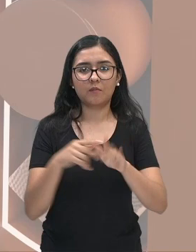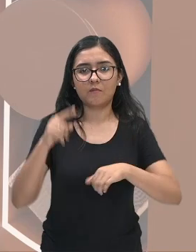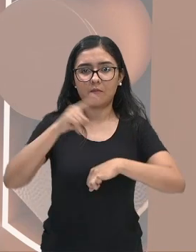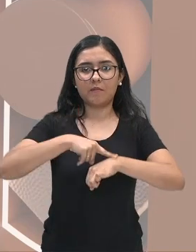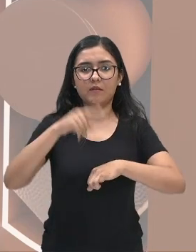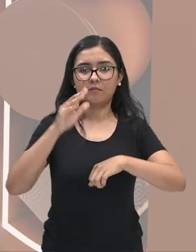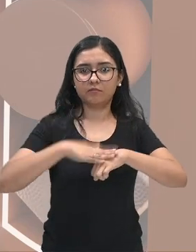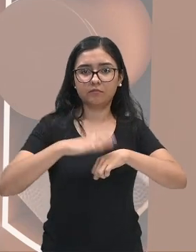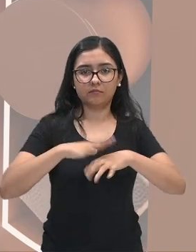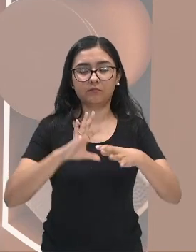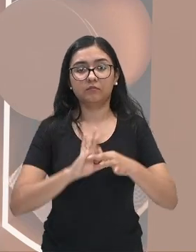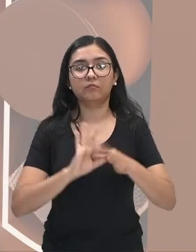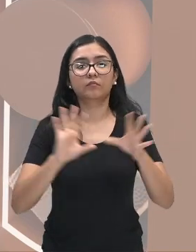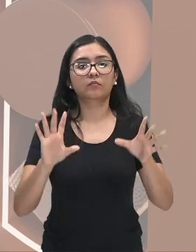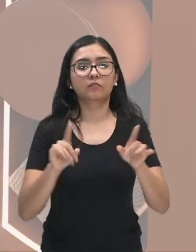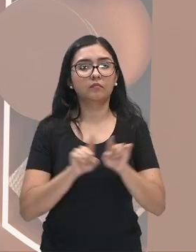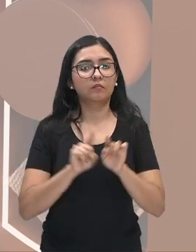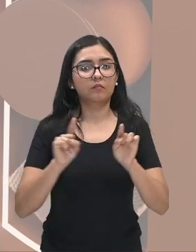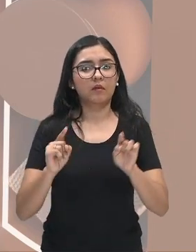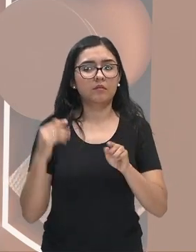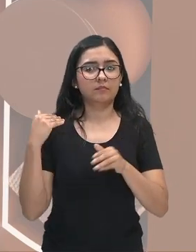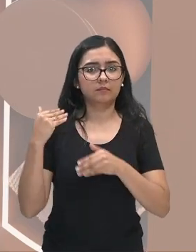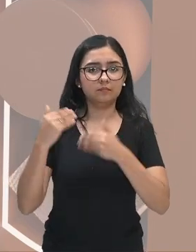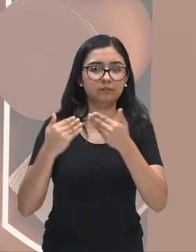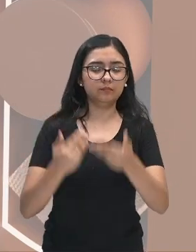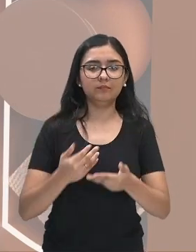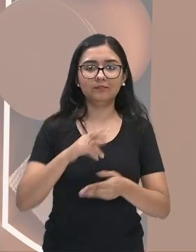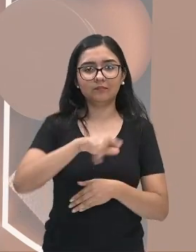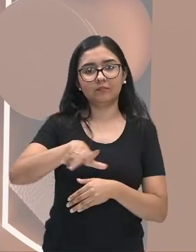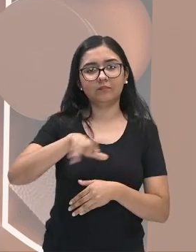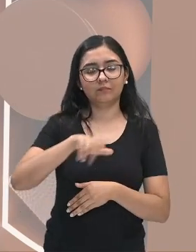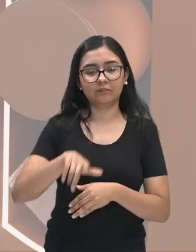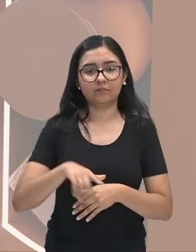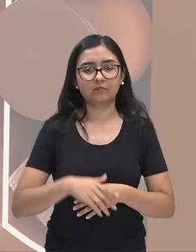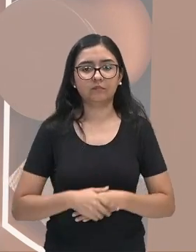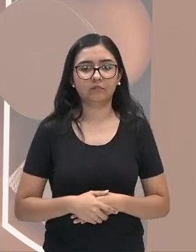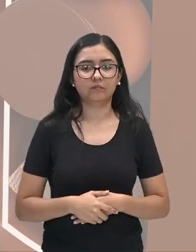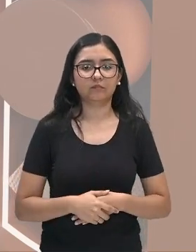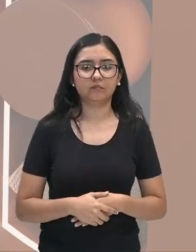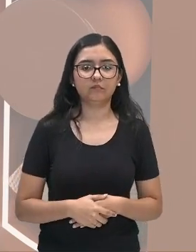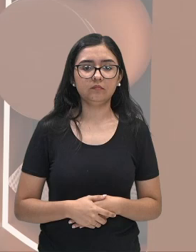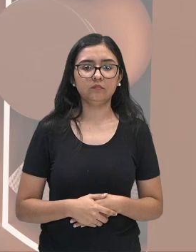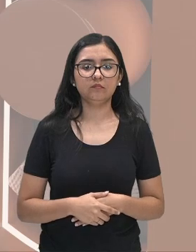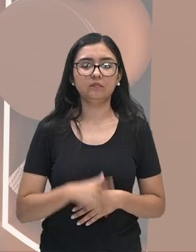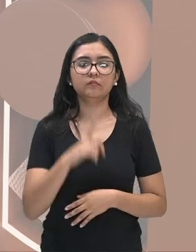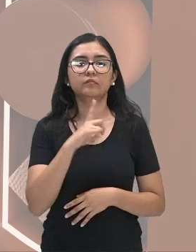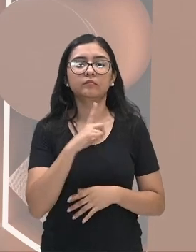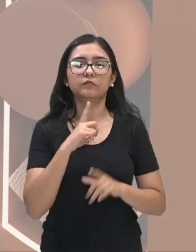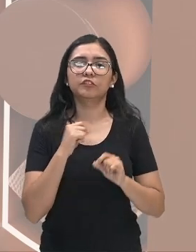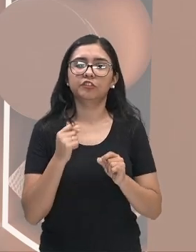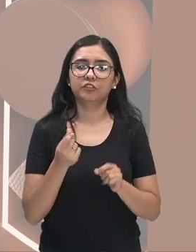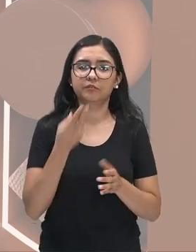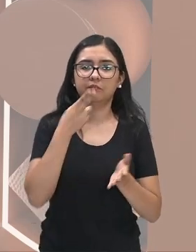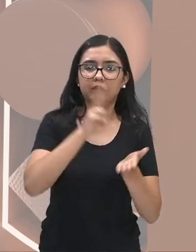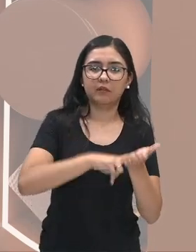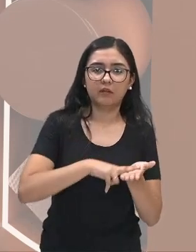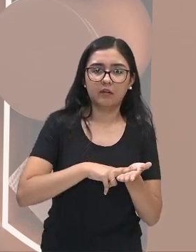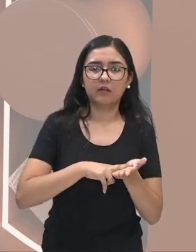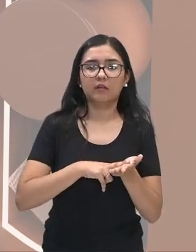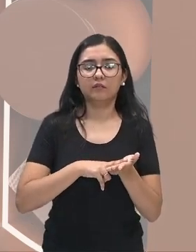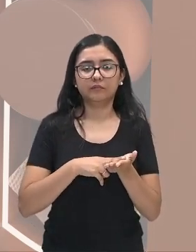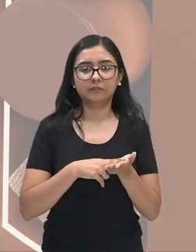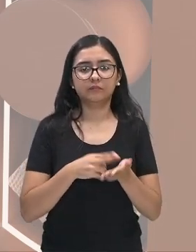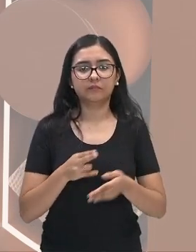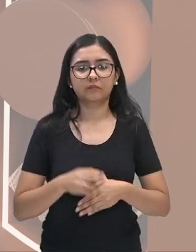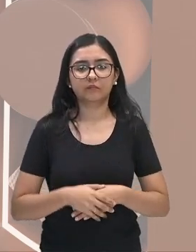foi, mas o processo não se deu dessa maneira, né? Ali ele recebeu, né, a carta e tal,